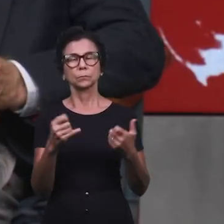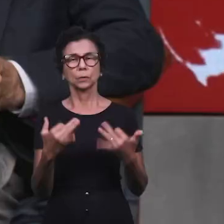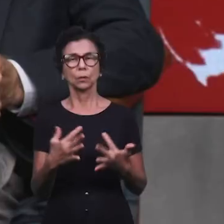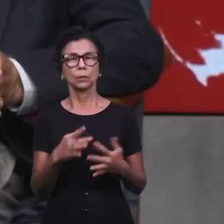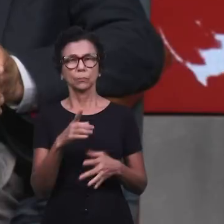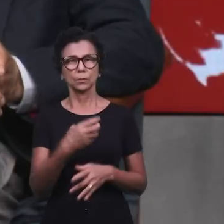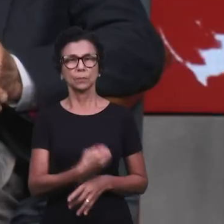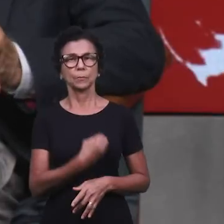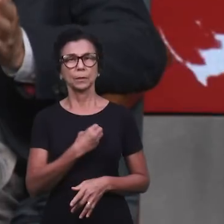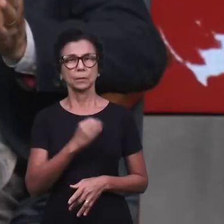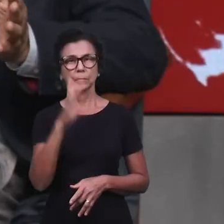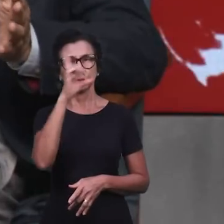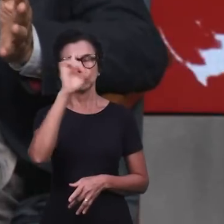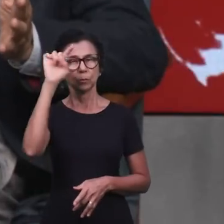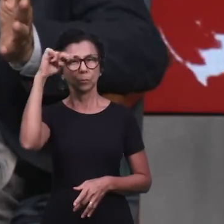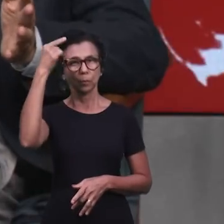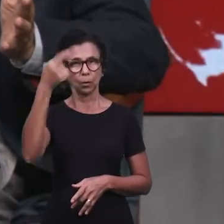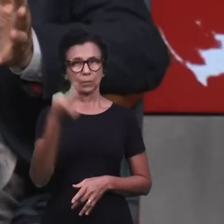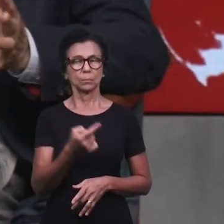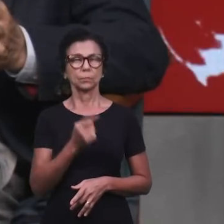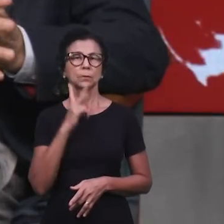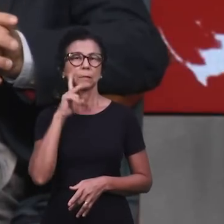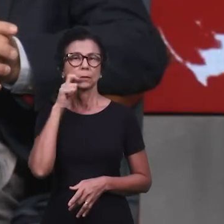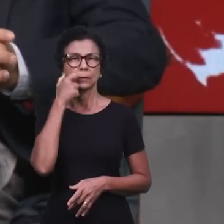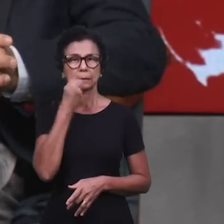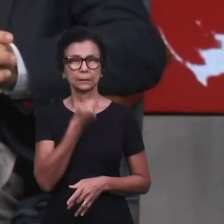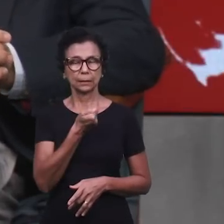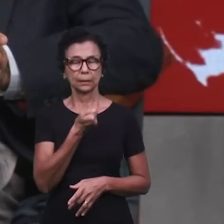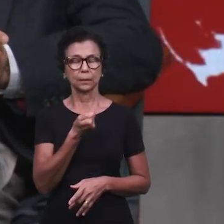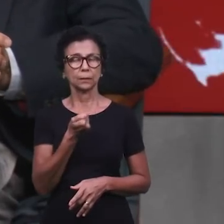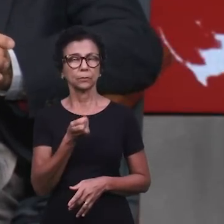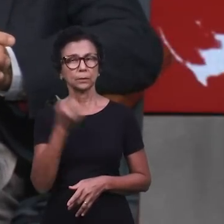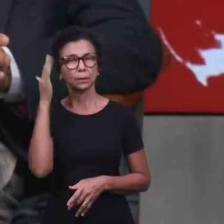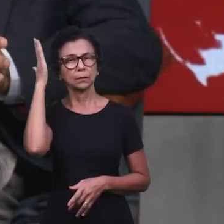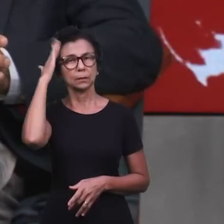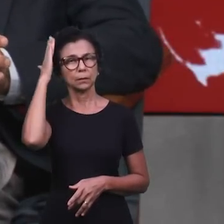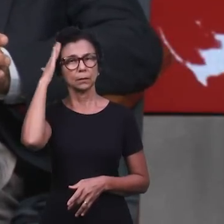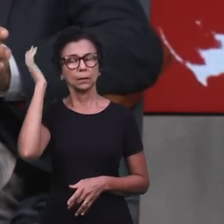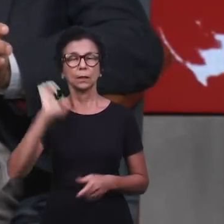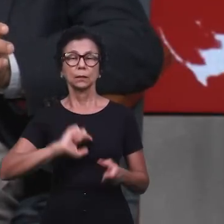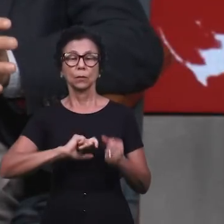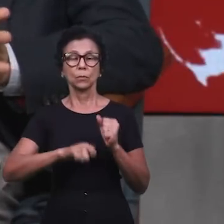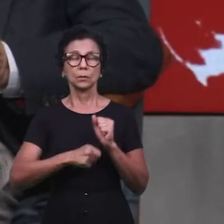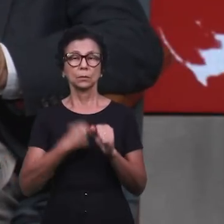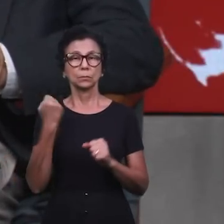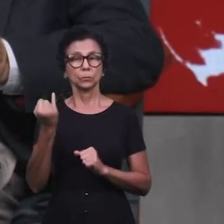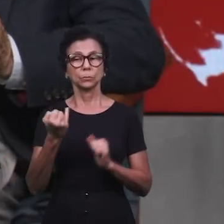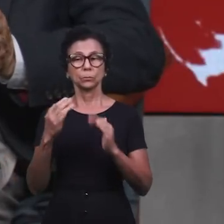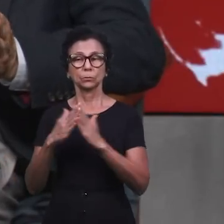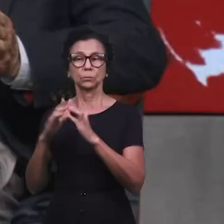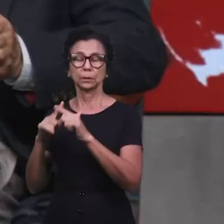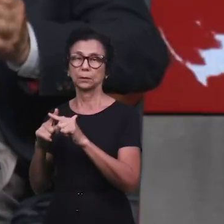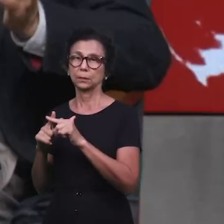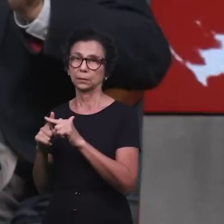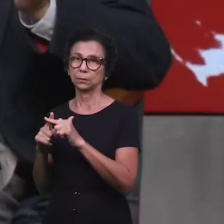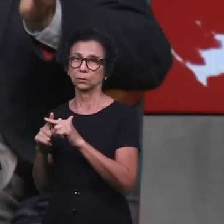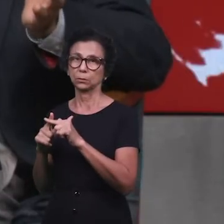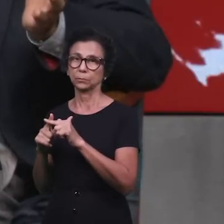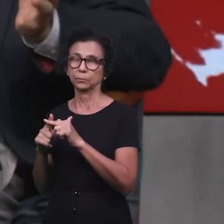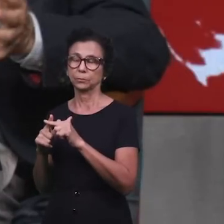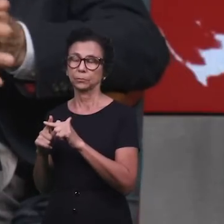entender que há um segredo colocado aí muito importante para a igreja. Veja,